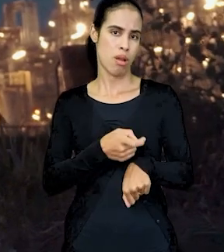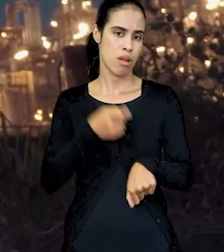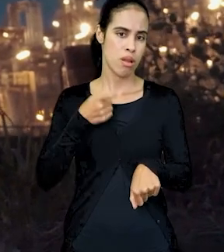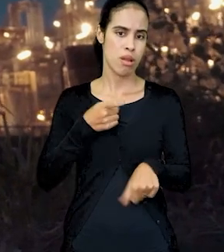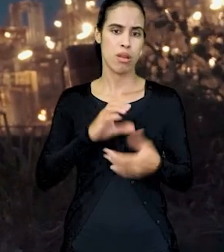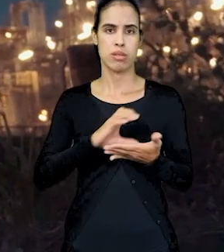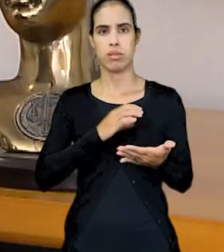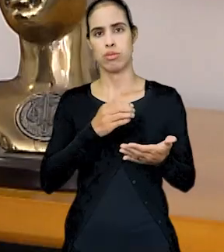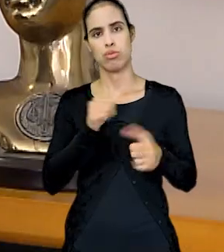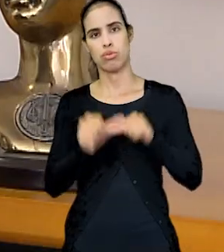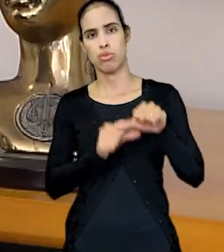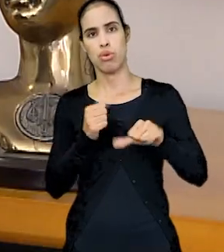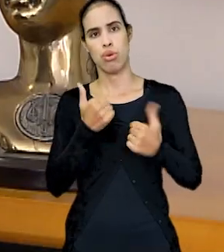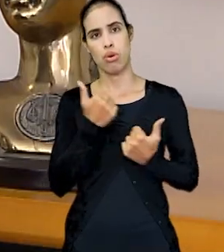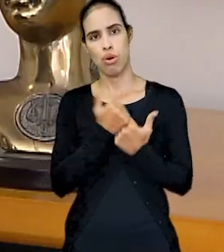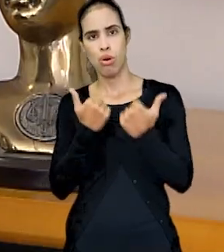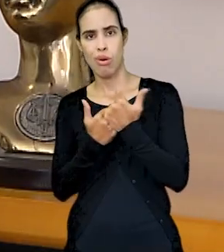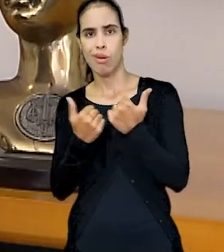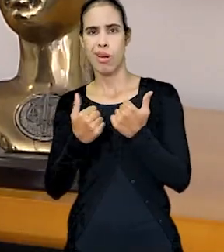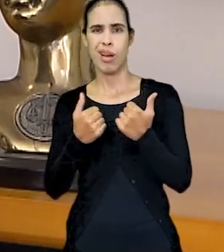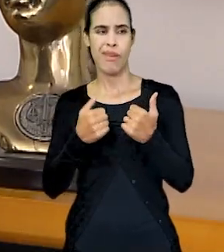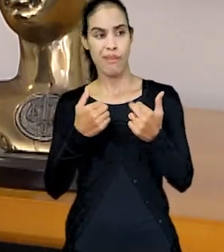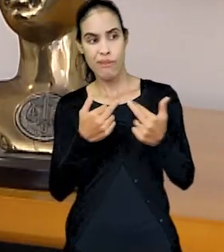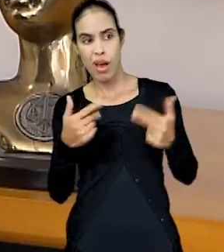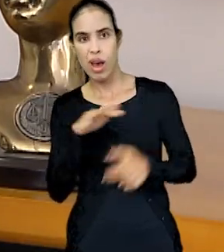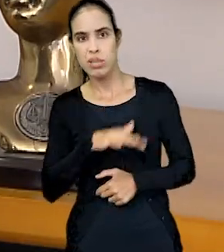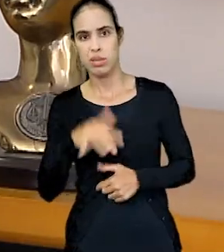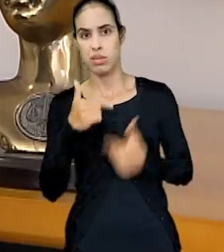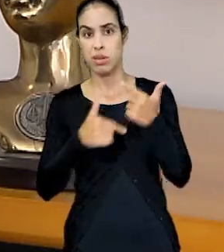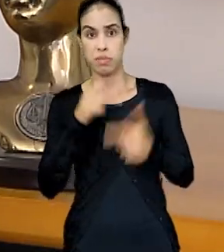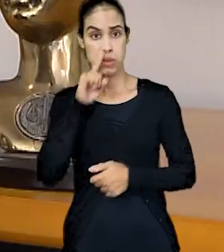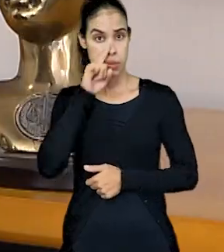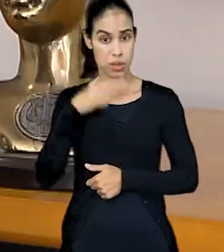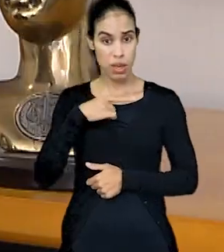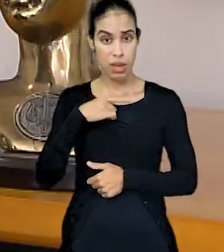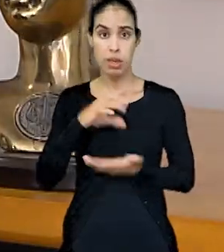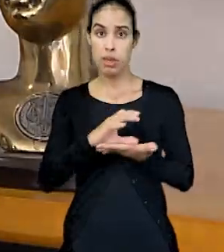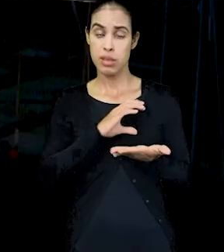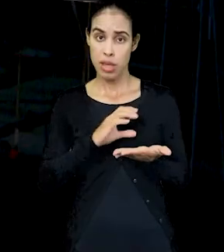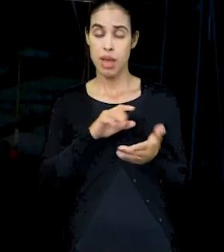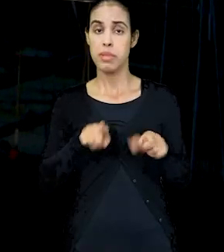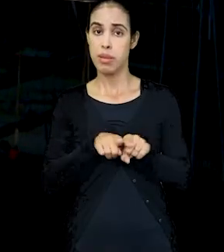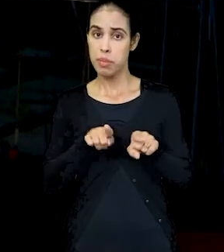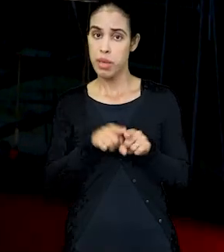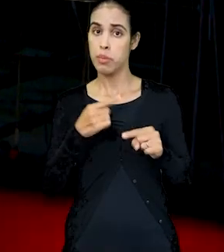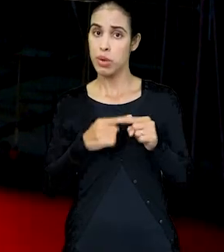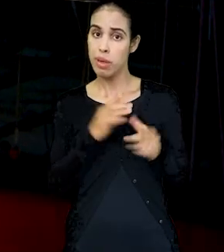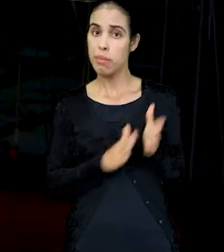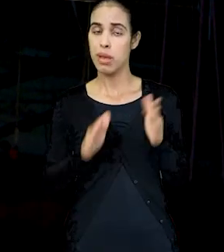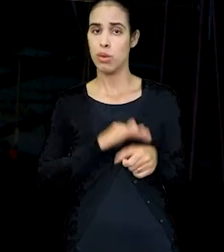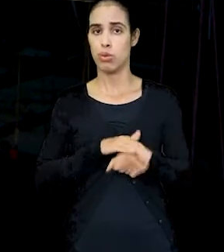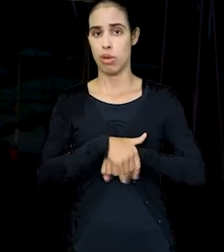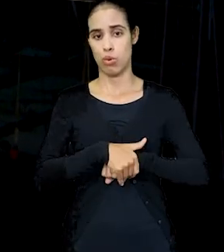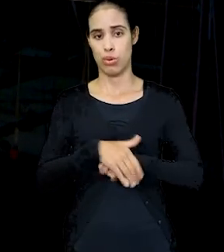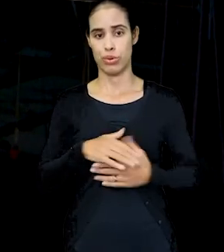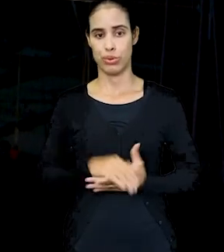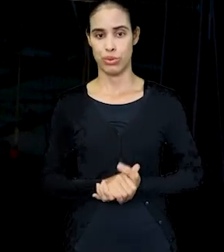horas extras, da transferência, da insalubridade, da periculosidade e do adicional noturno.